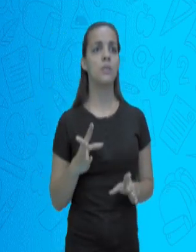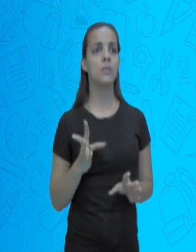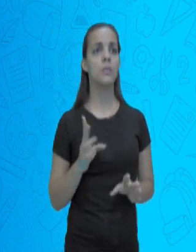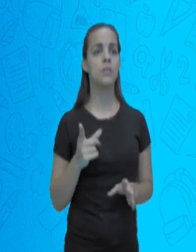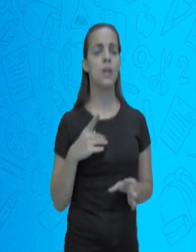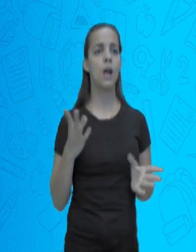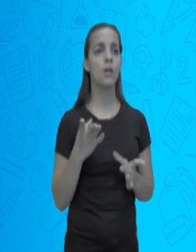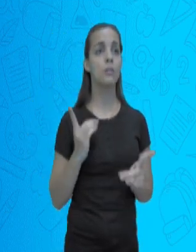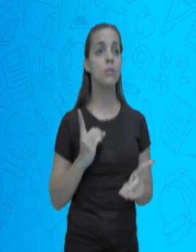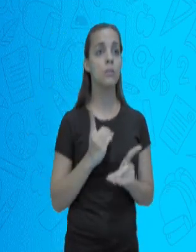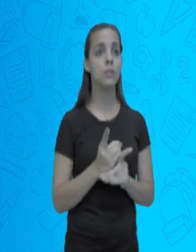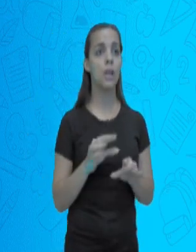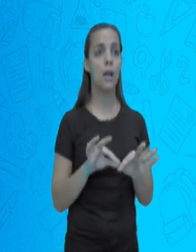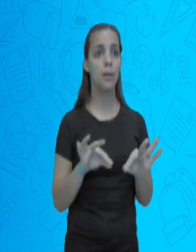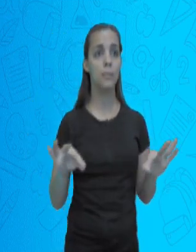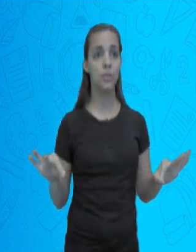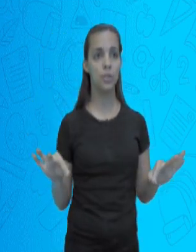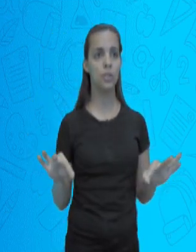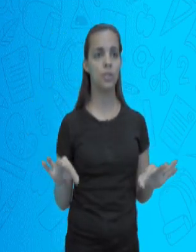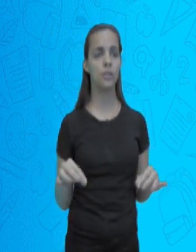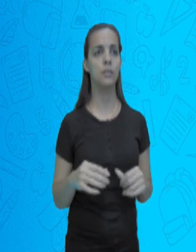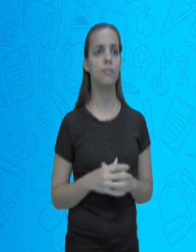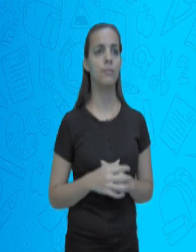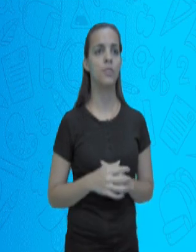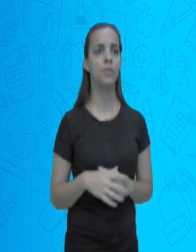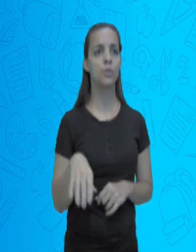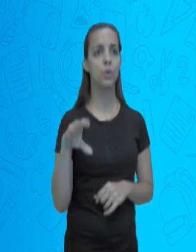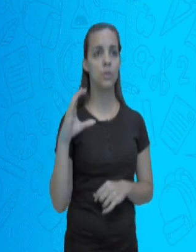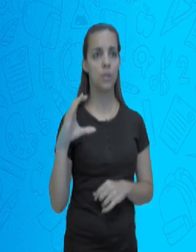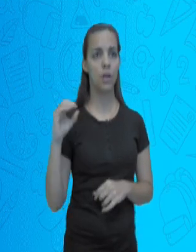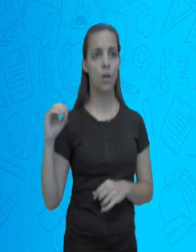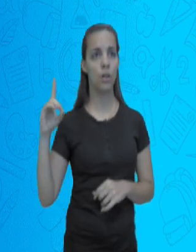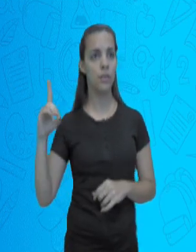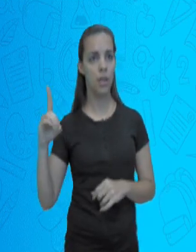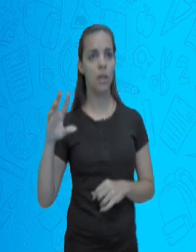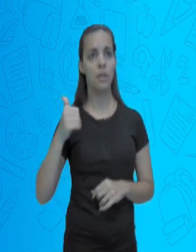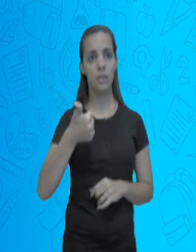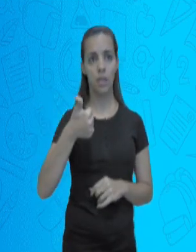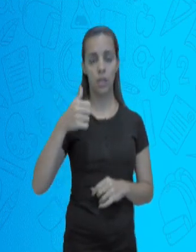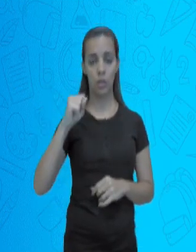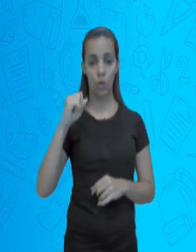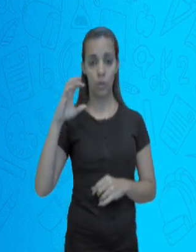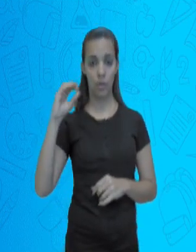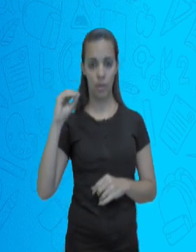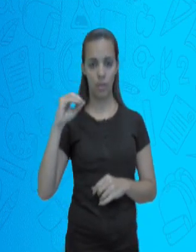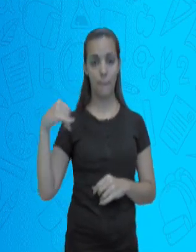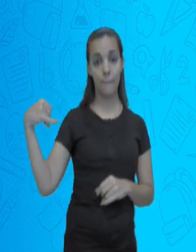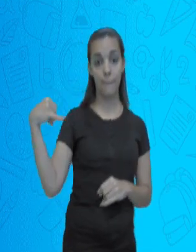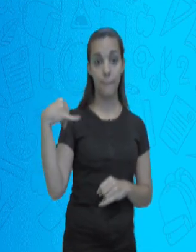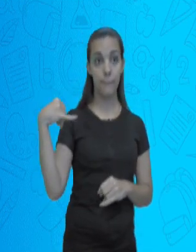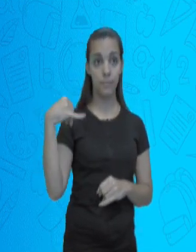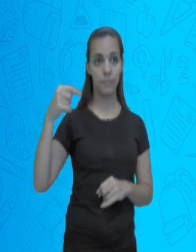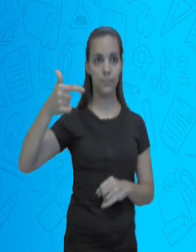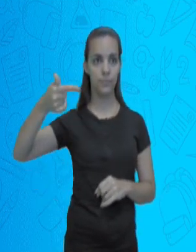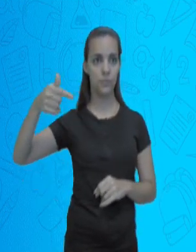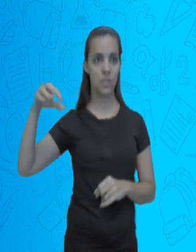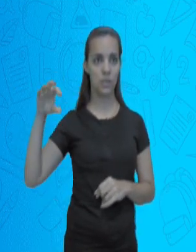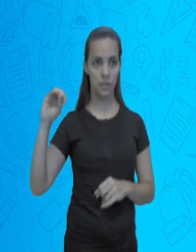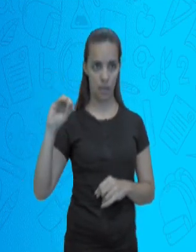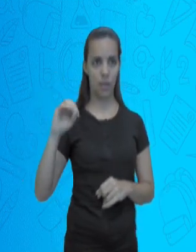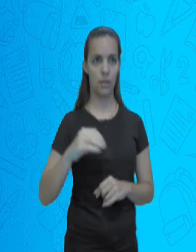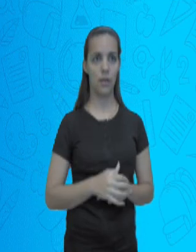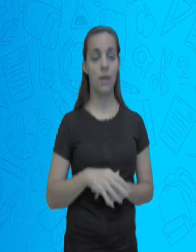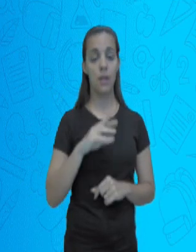ângulo COD, que eu vou fazer 180 menos 70. E aí